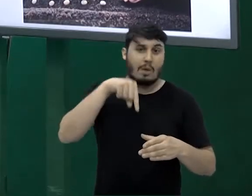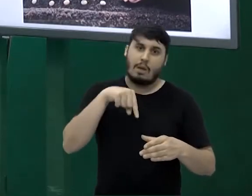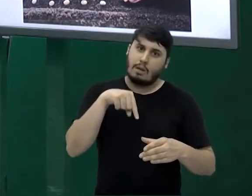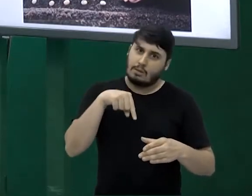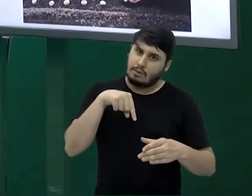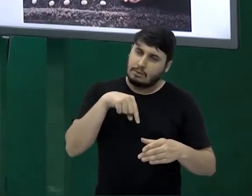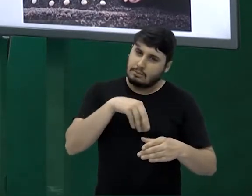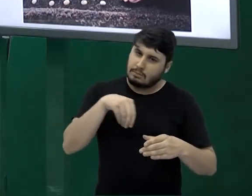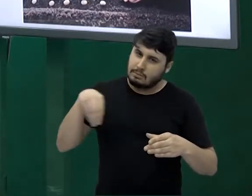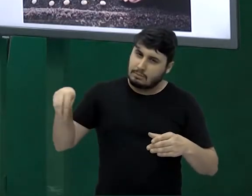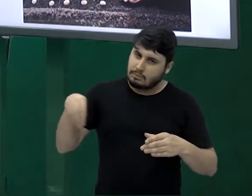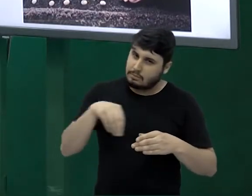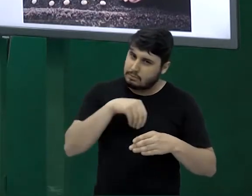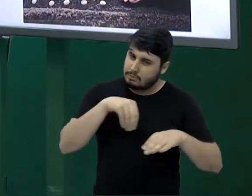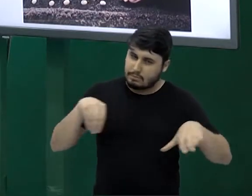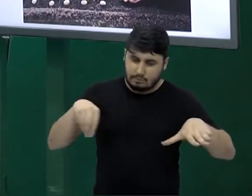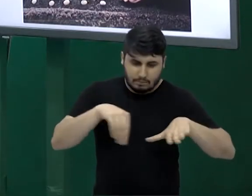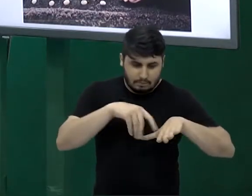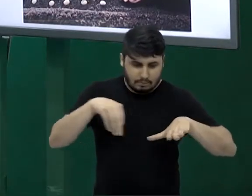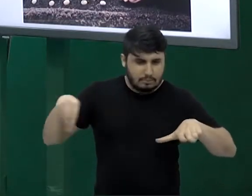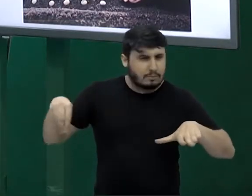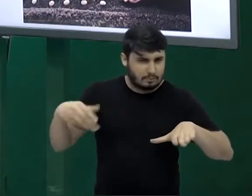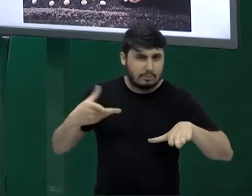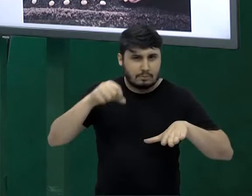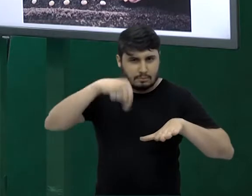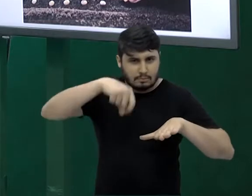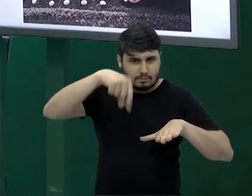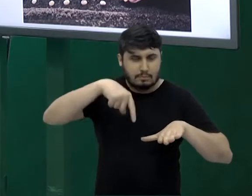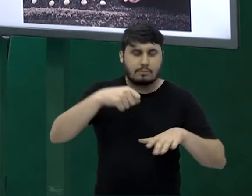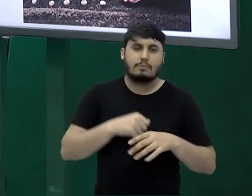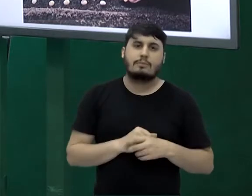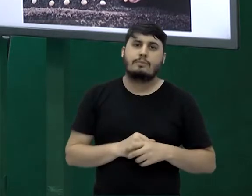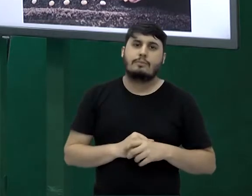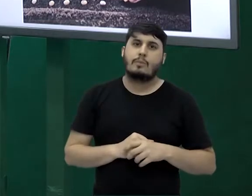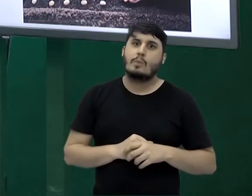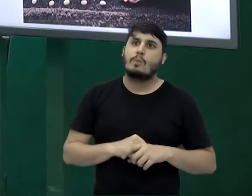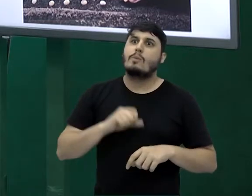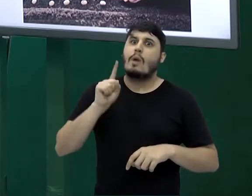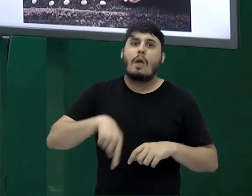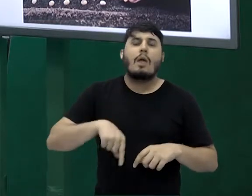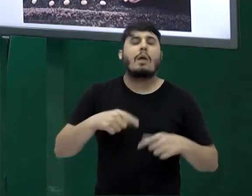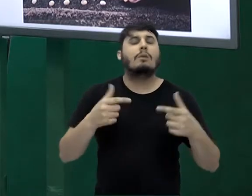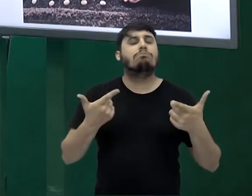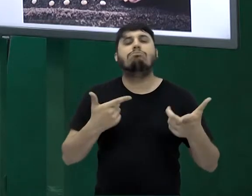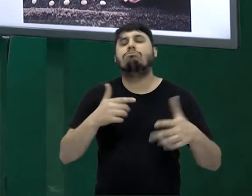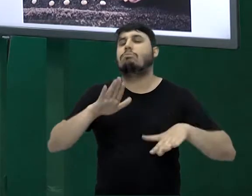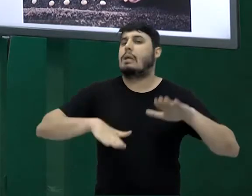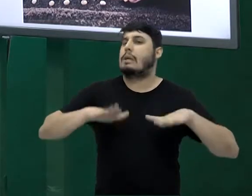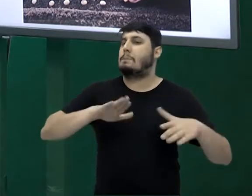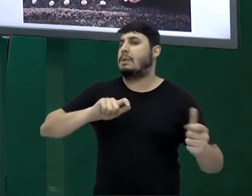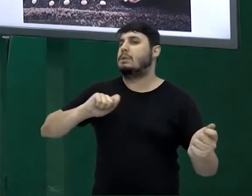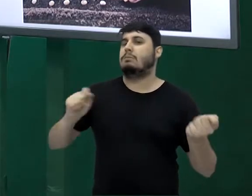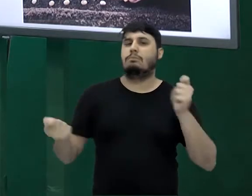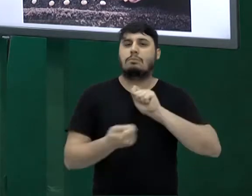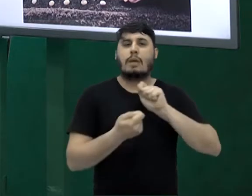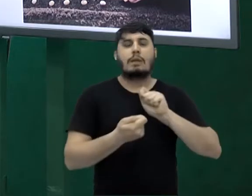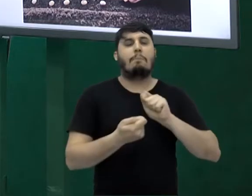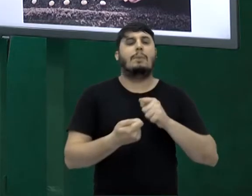foram talvez o pulo do gato para viver no ambiente terrestre. Beleza?